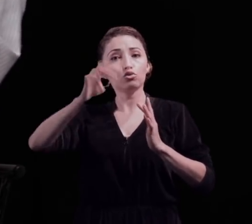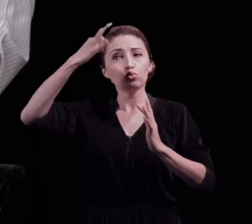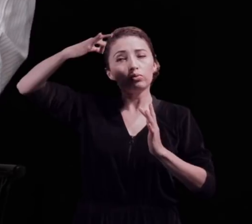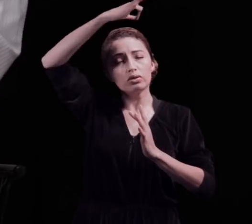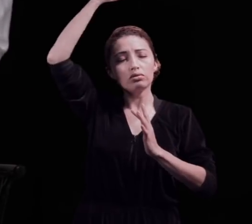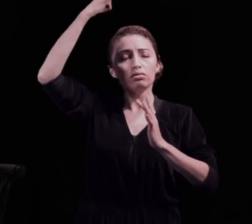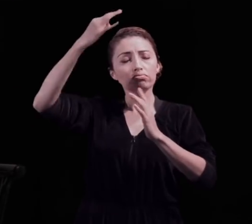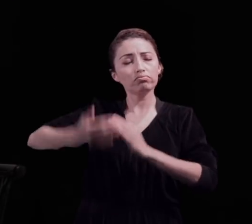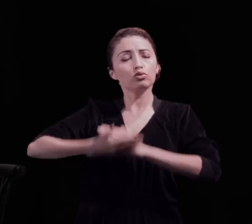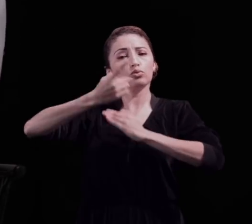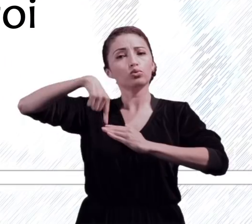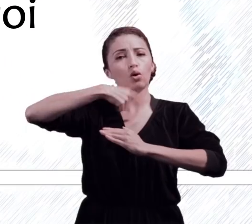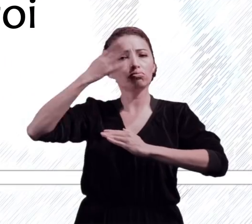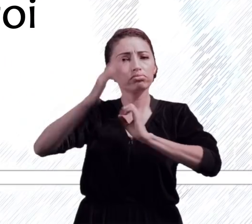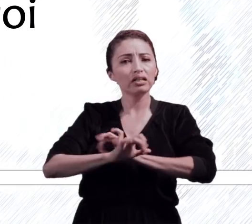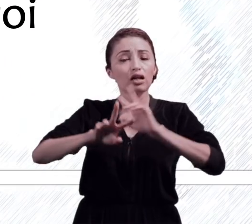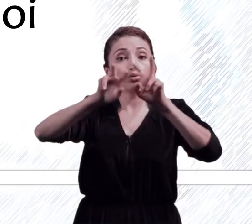convenceria da justiça.